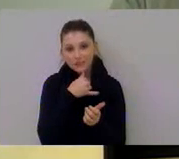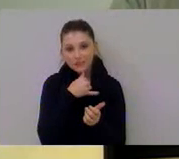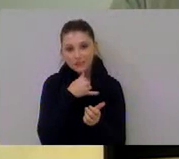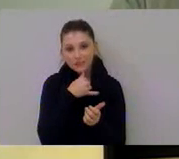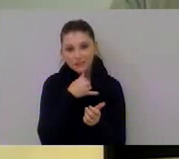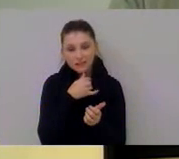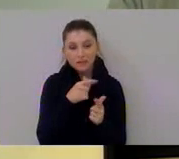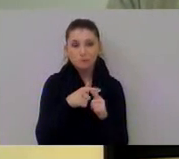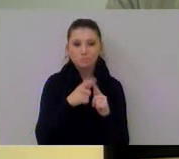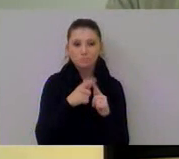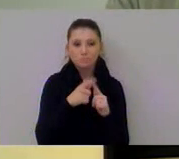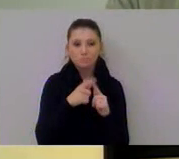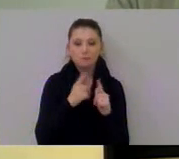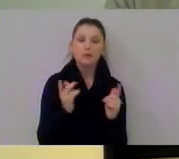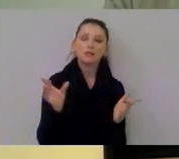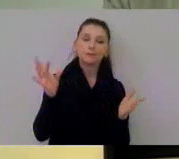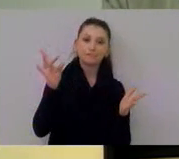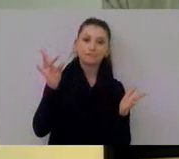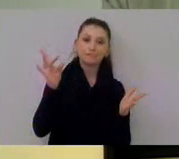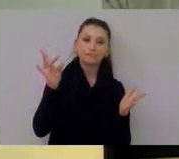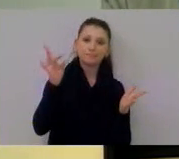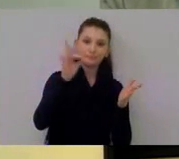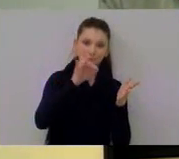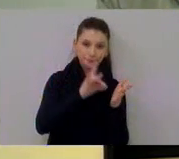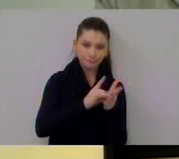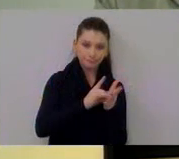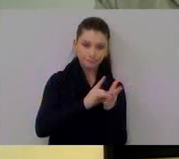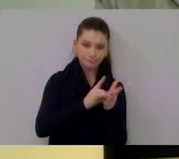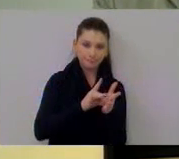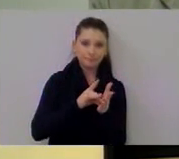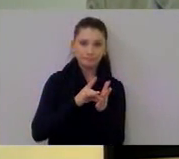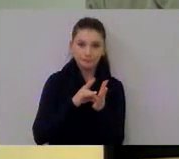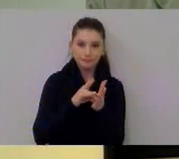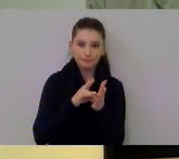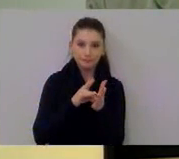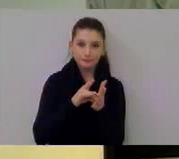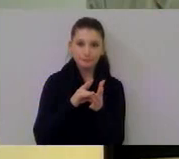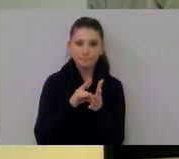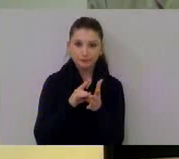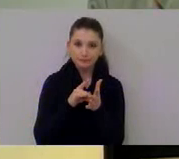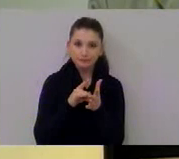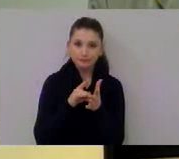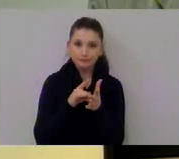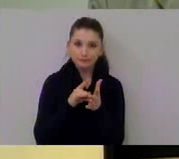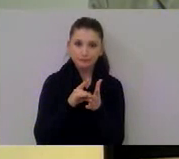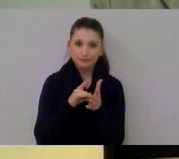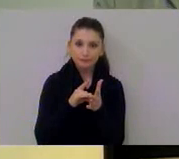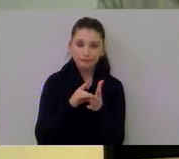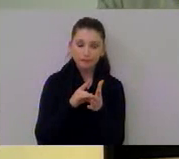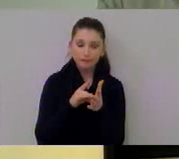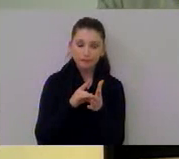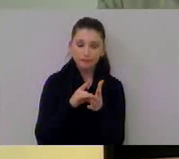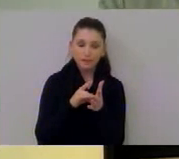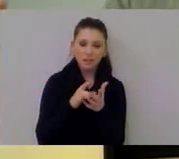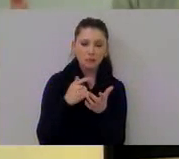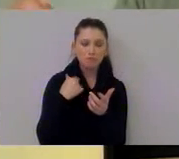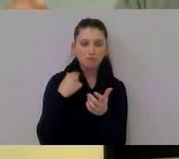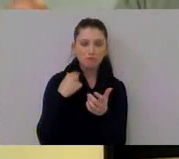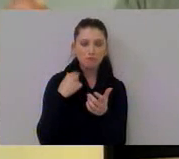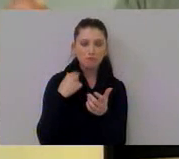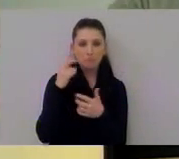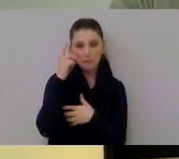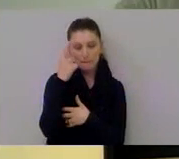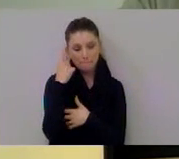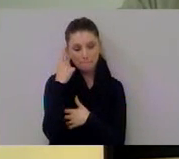aí, esses dias eu fiquei pensando, poxa vida, quantos problemas